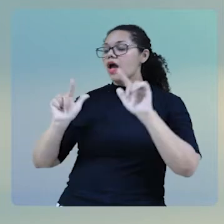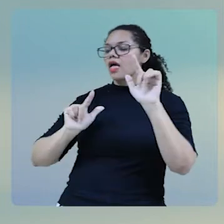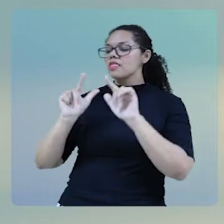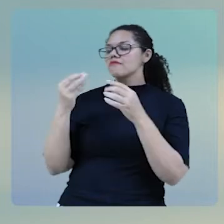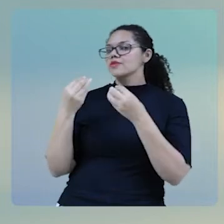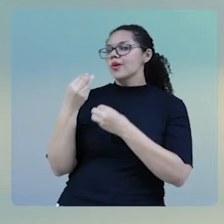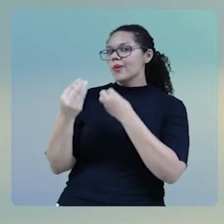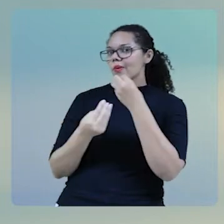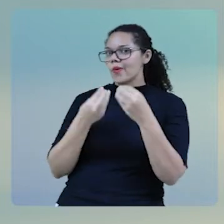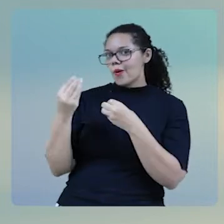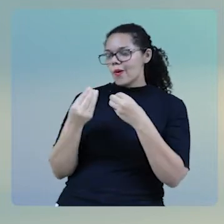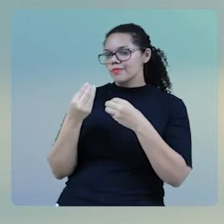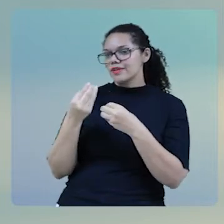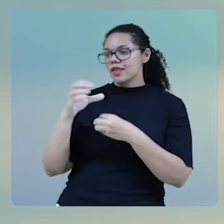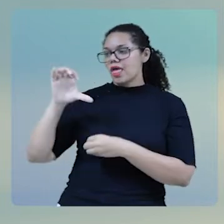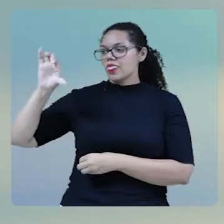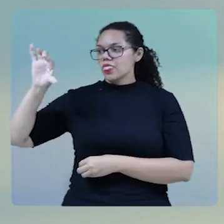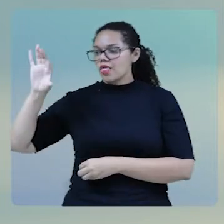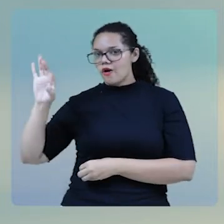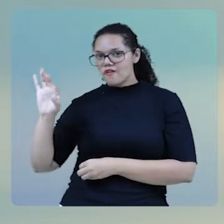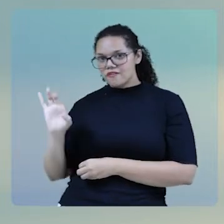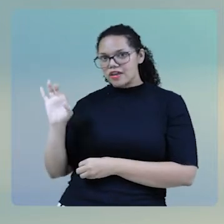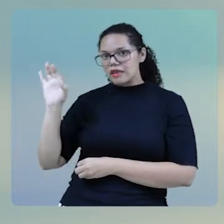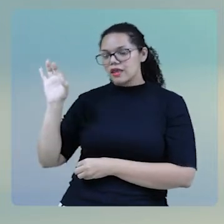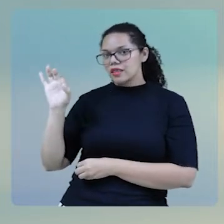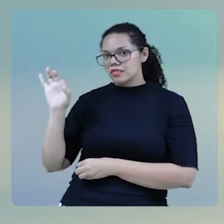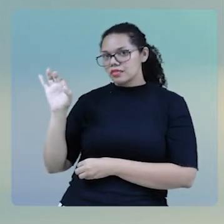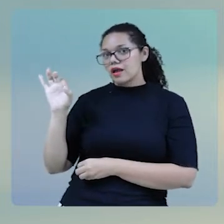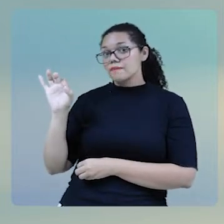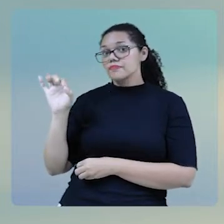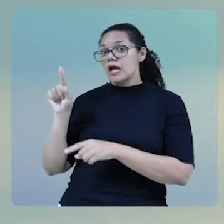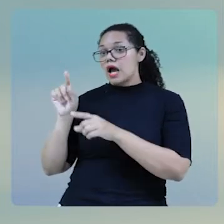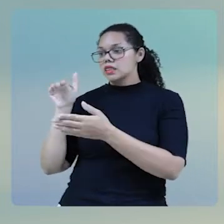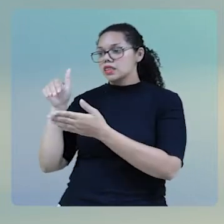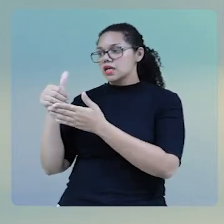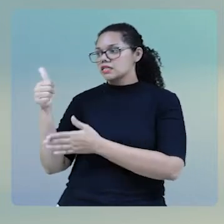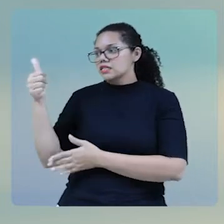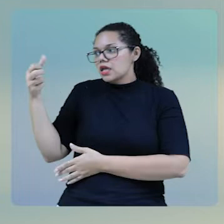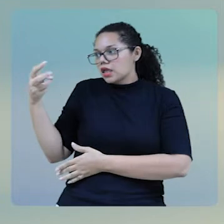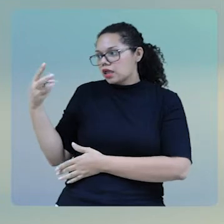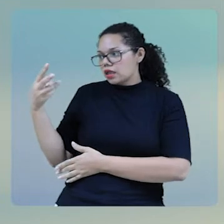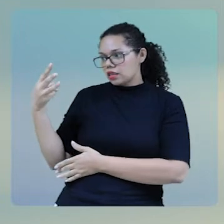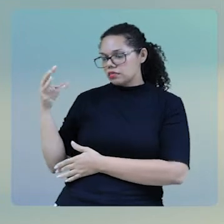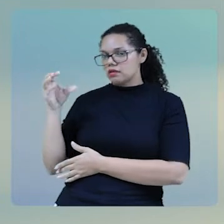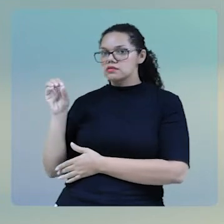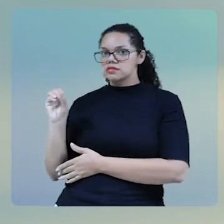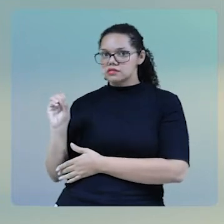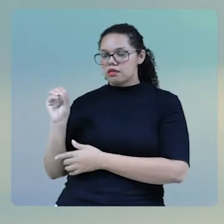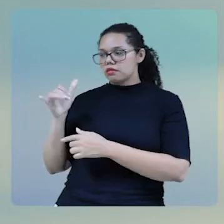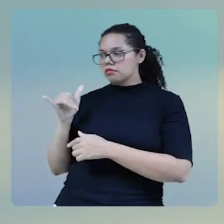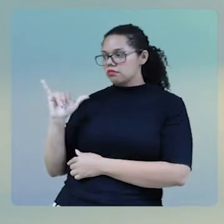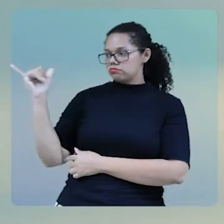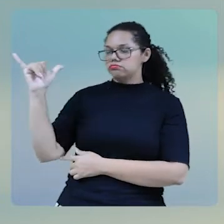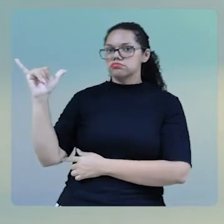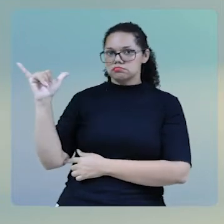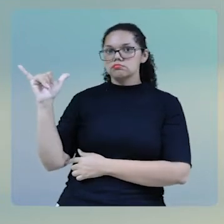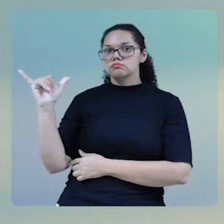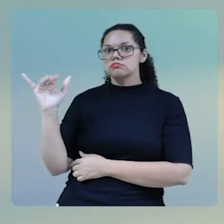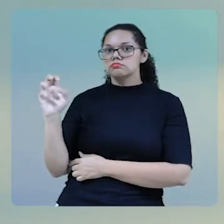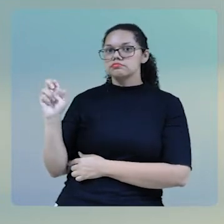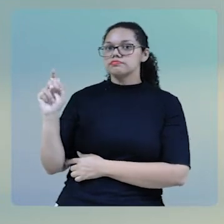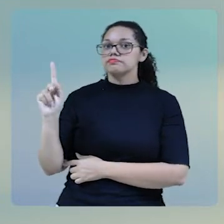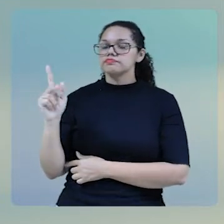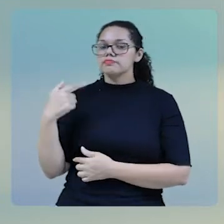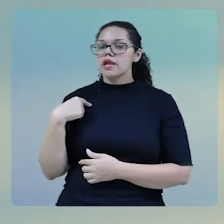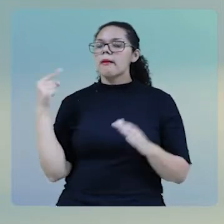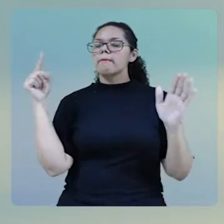funciona apenas com a tensão de 90 e 130 volts. Então a televisão só funciona entre 90 e 130 volts.